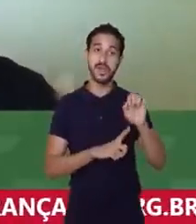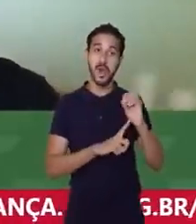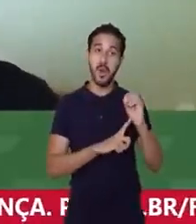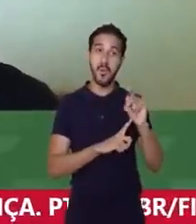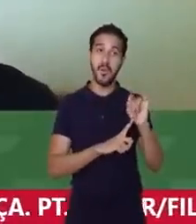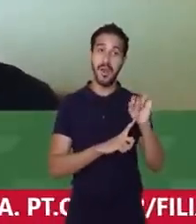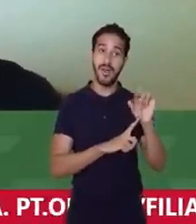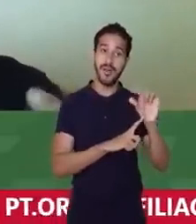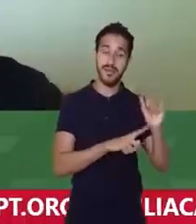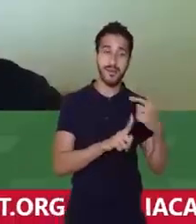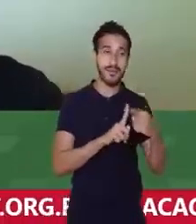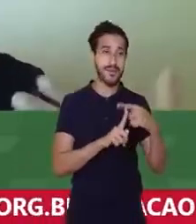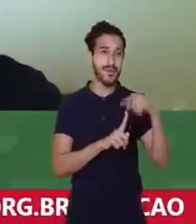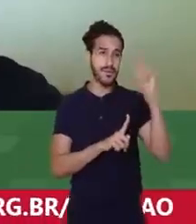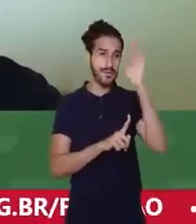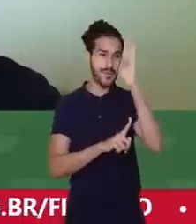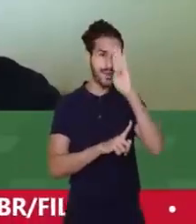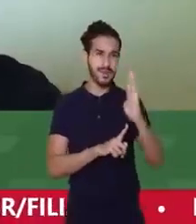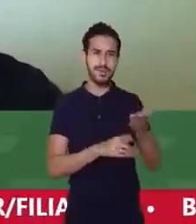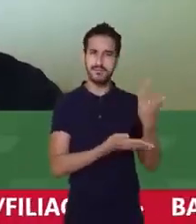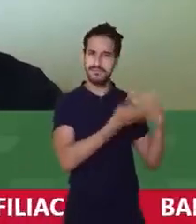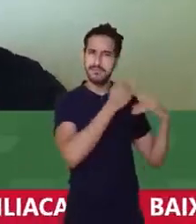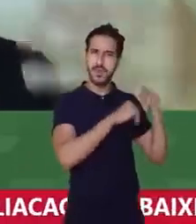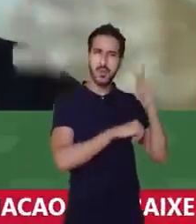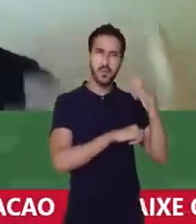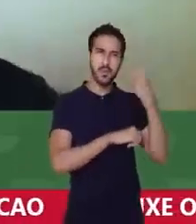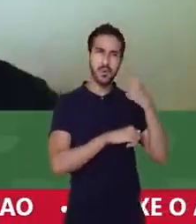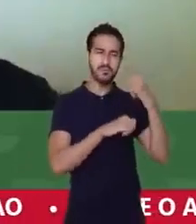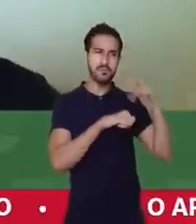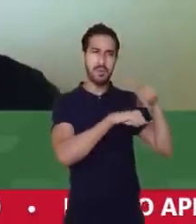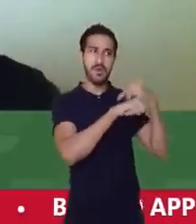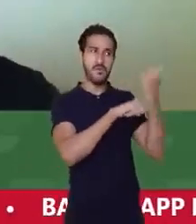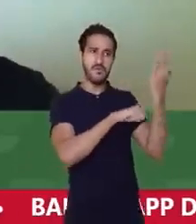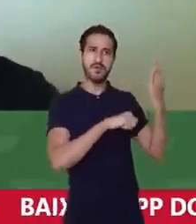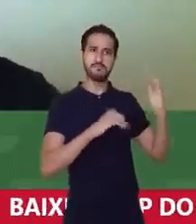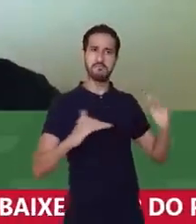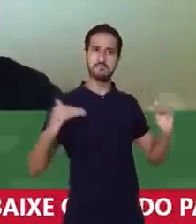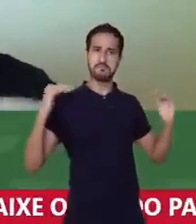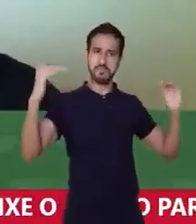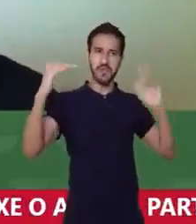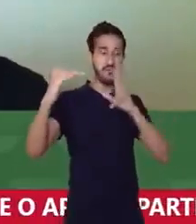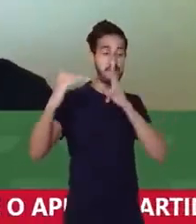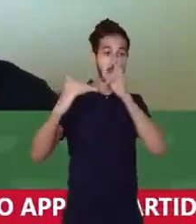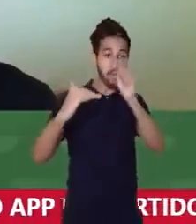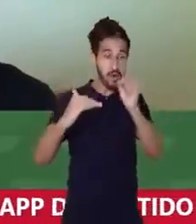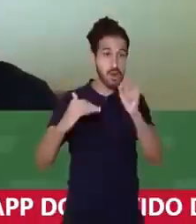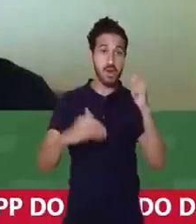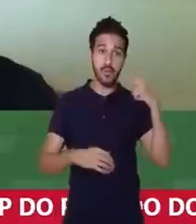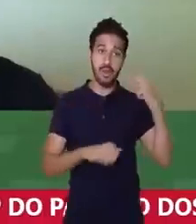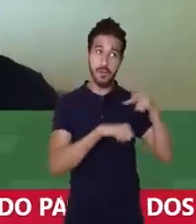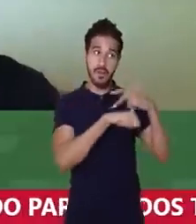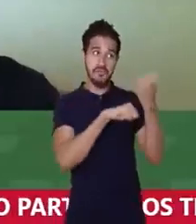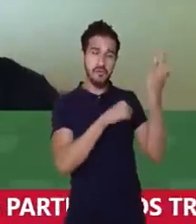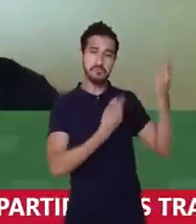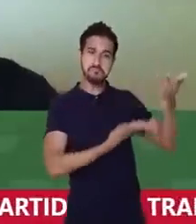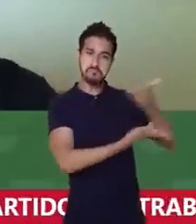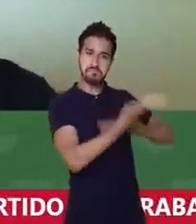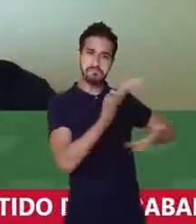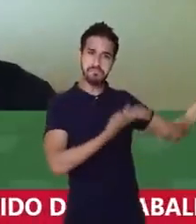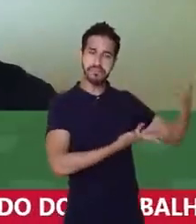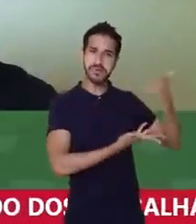quê? Porque o Brasil tinha uma política externa altiva e ativa. Uma política externa